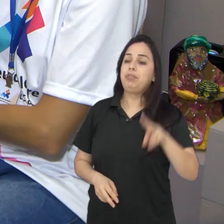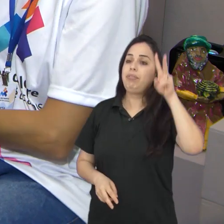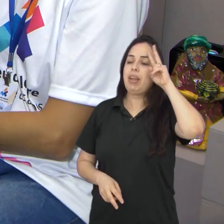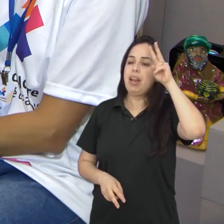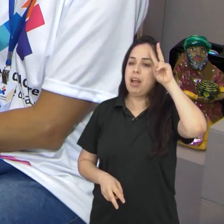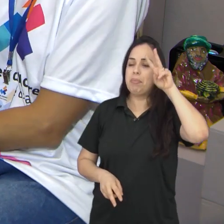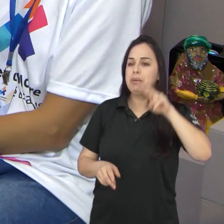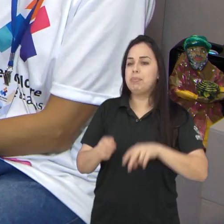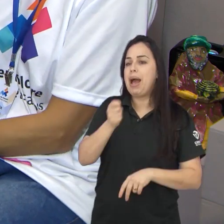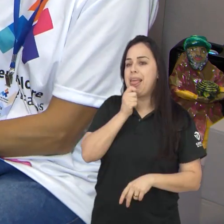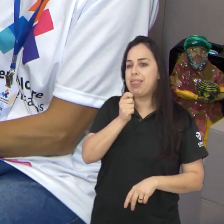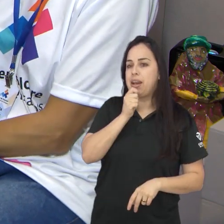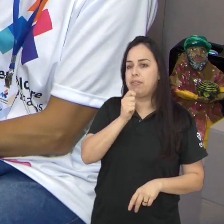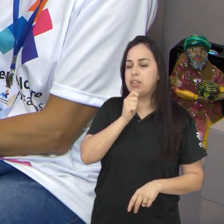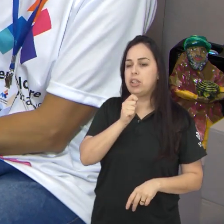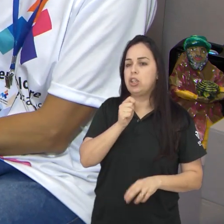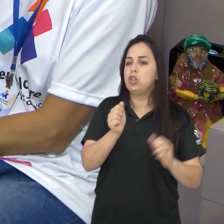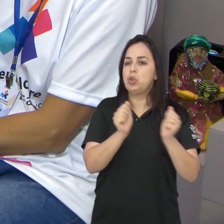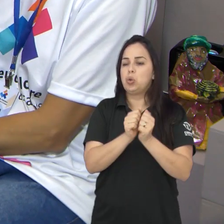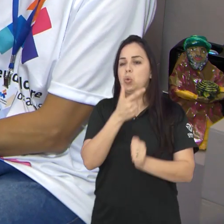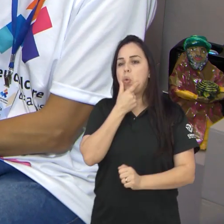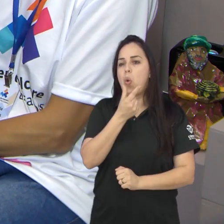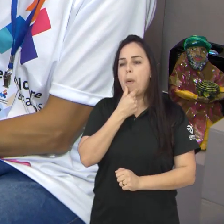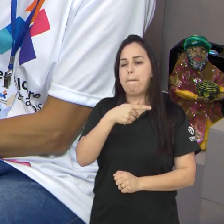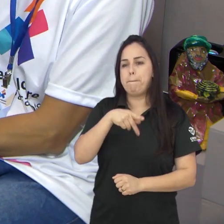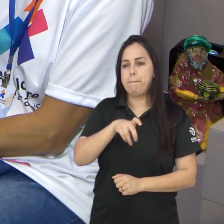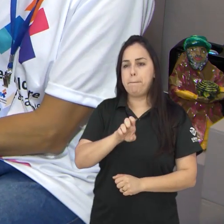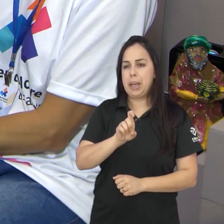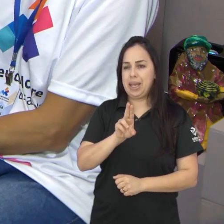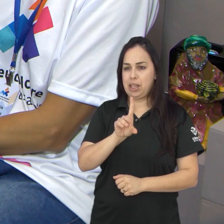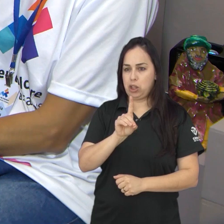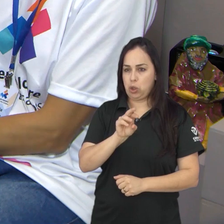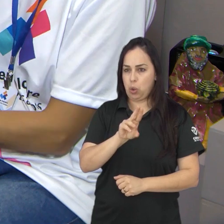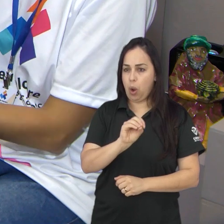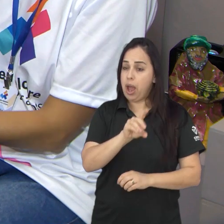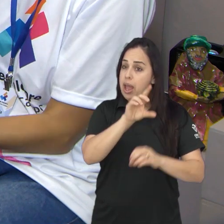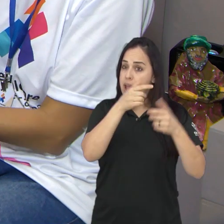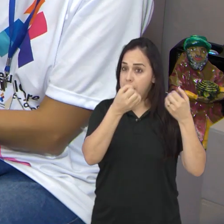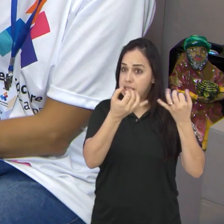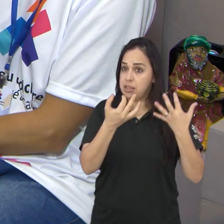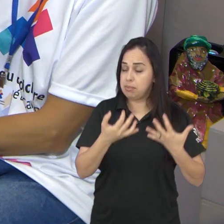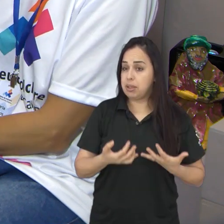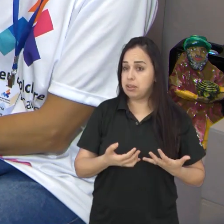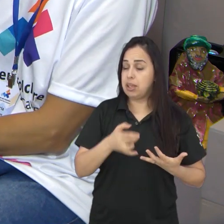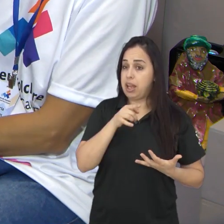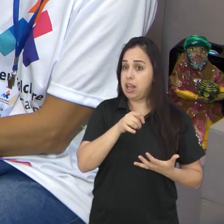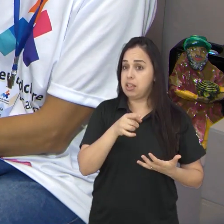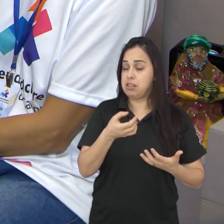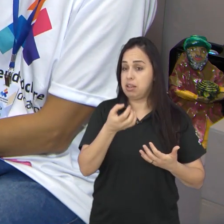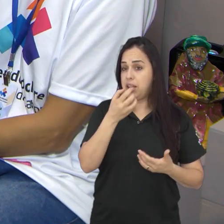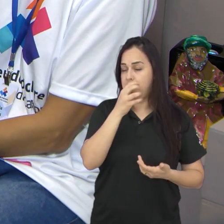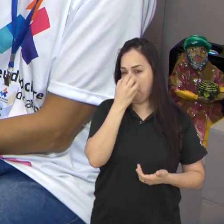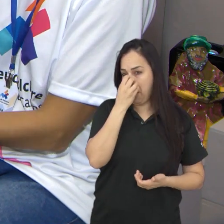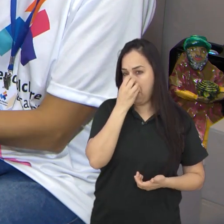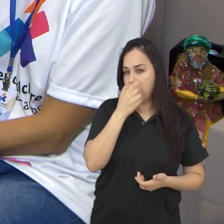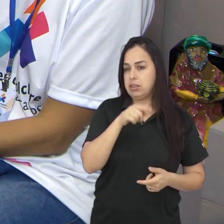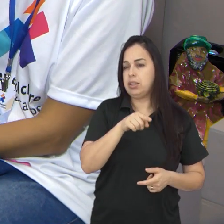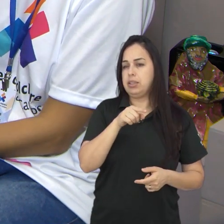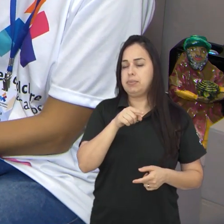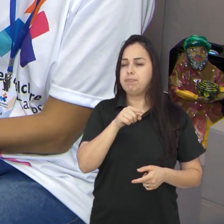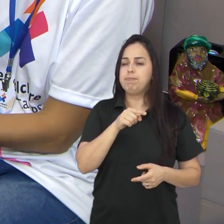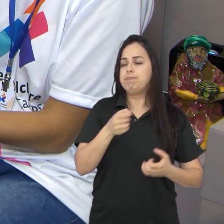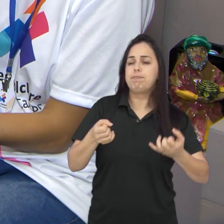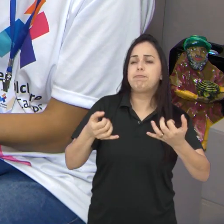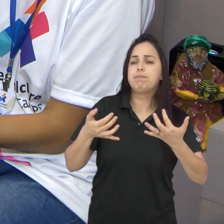de uma entrevista que a gente fez com o senhor Pedro José Paulino, que é um palhaço, um